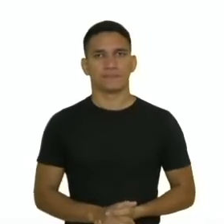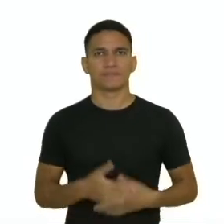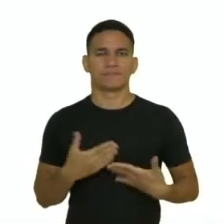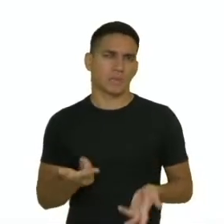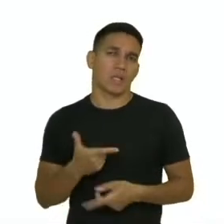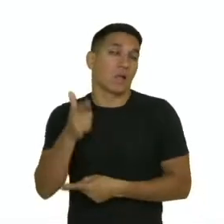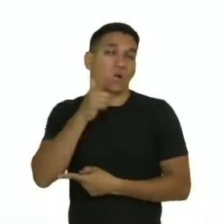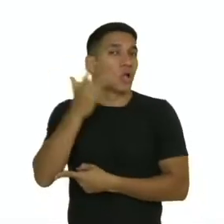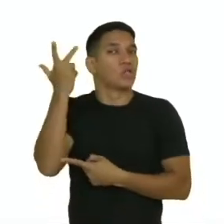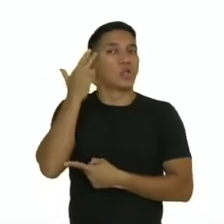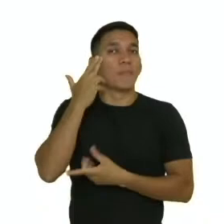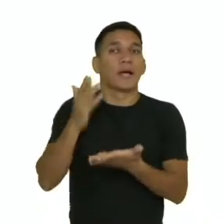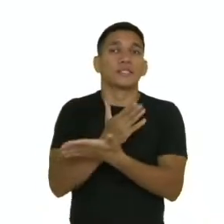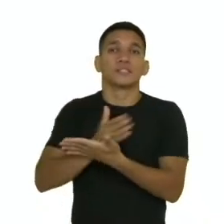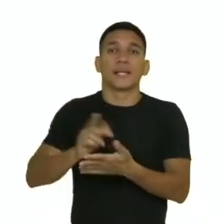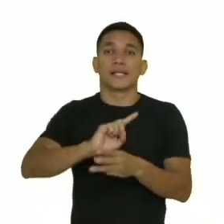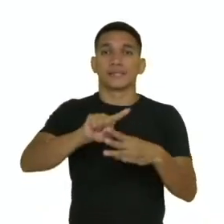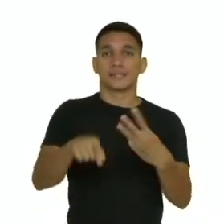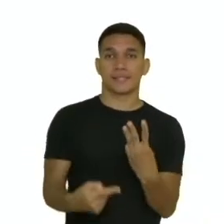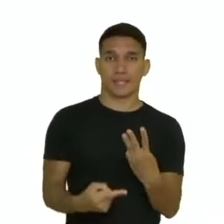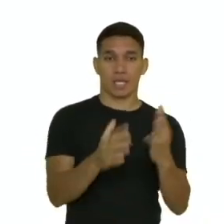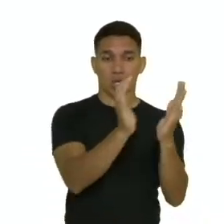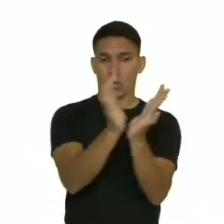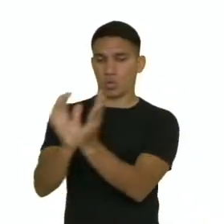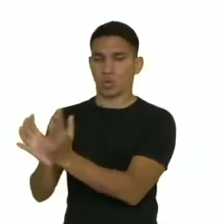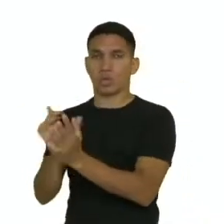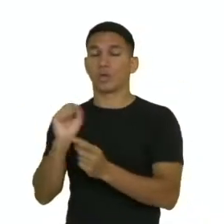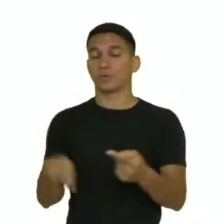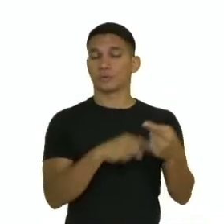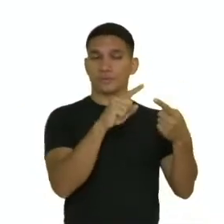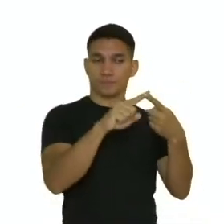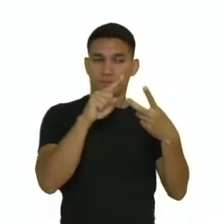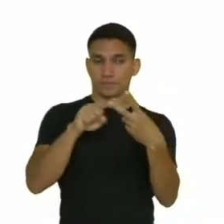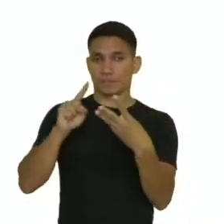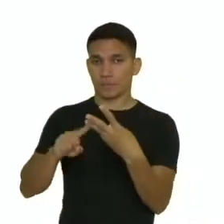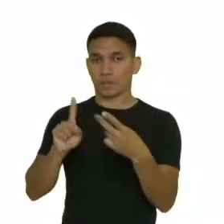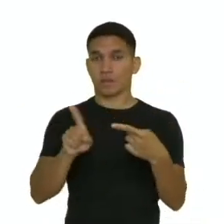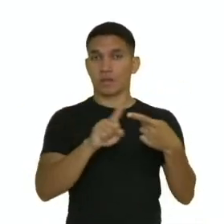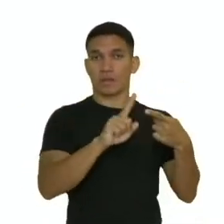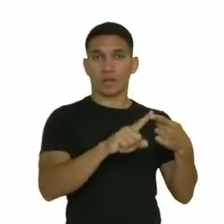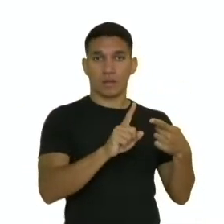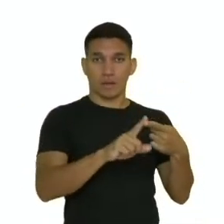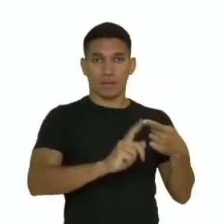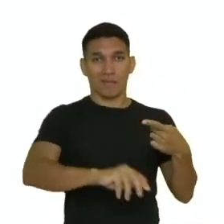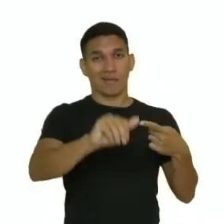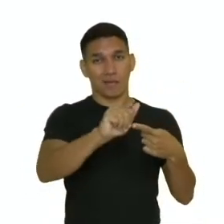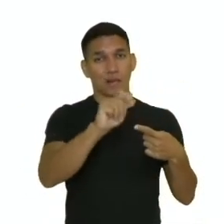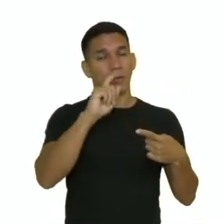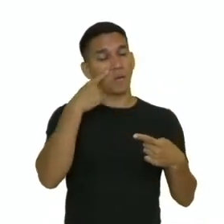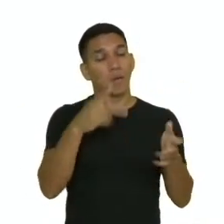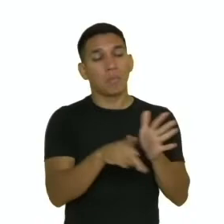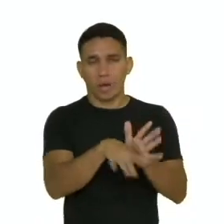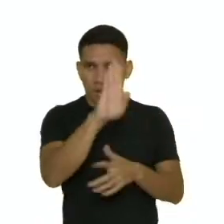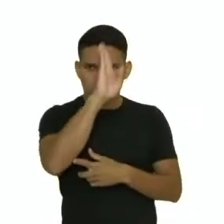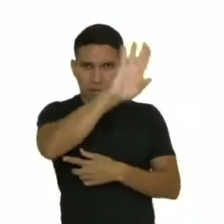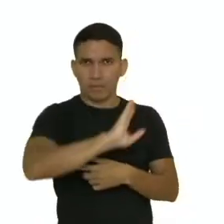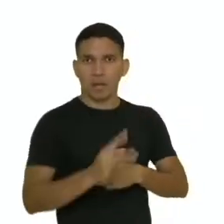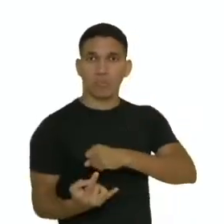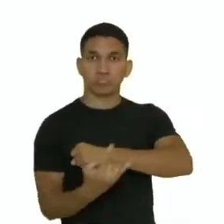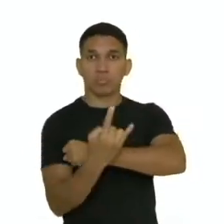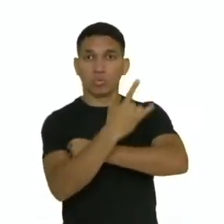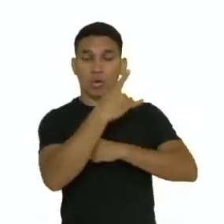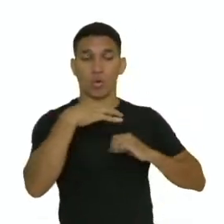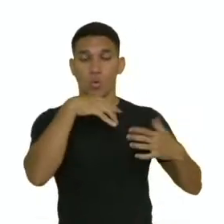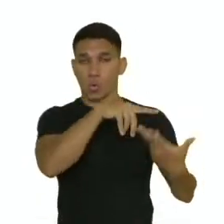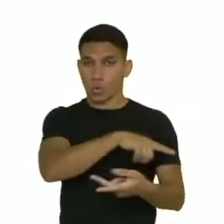Elas geralmente são divididas em 3 grupos. Elas costumam ser divididas em grupo alfa, para os principais centros urbanos econômicos do